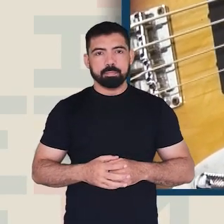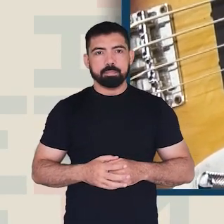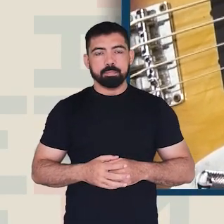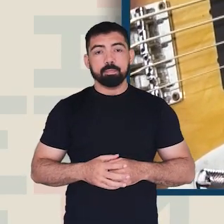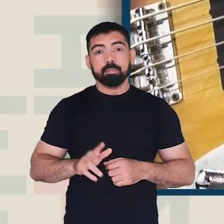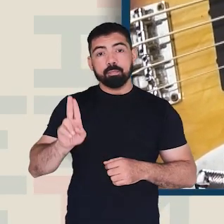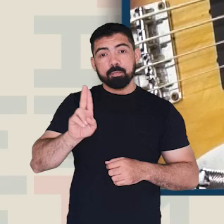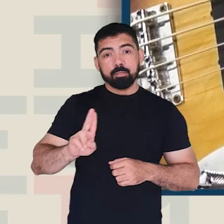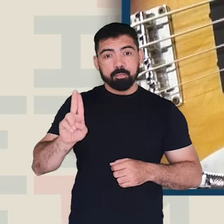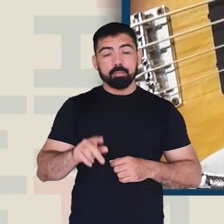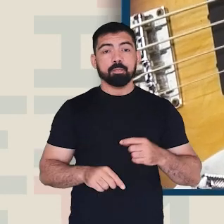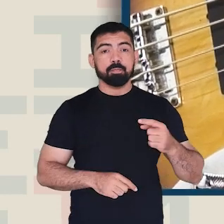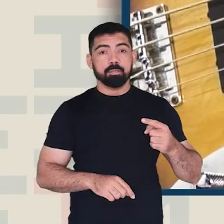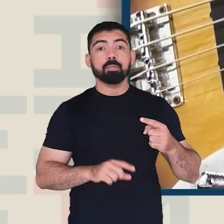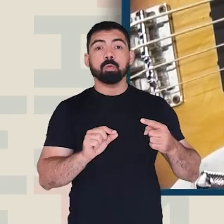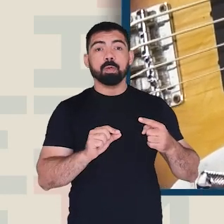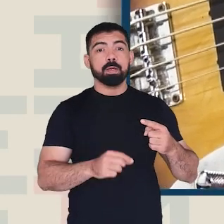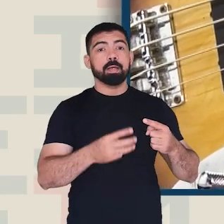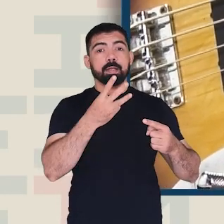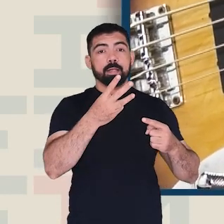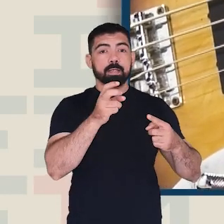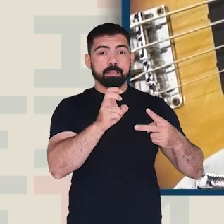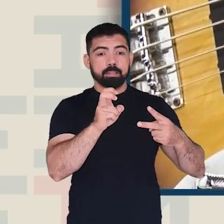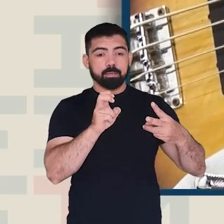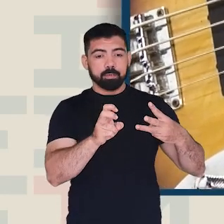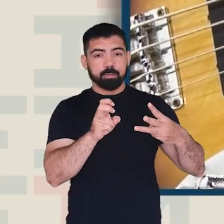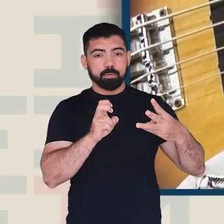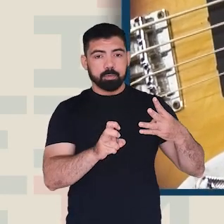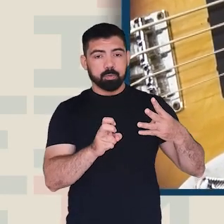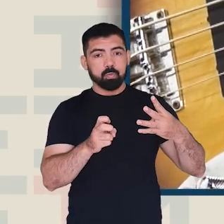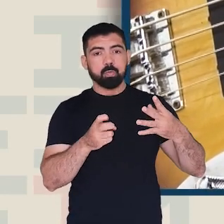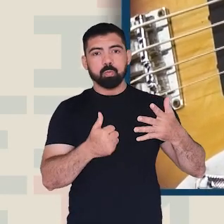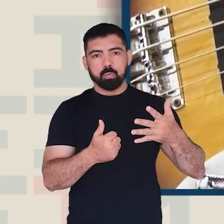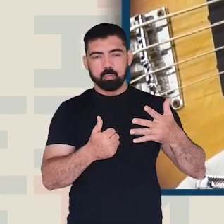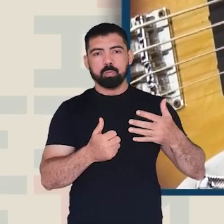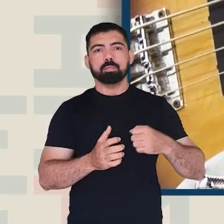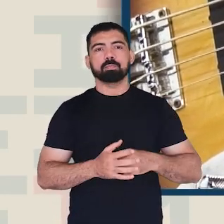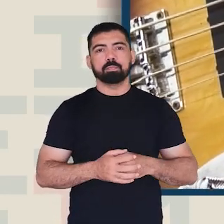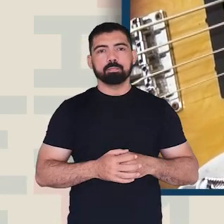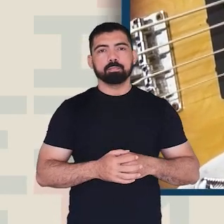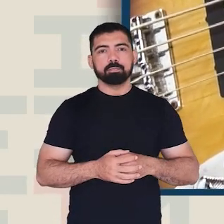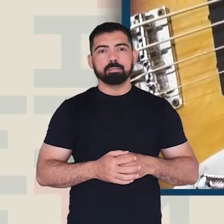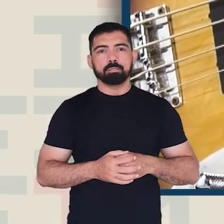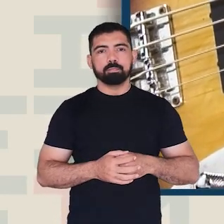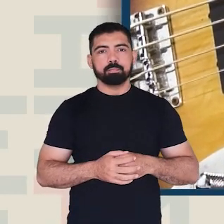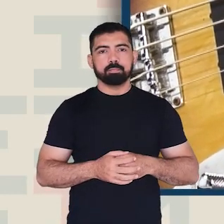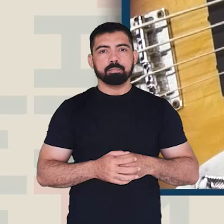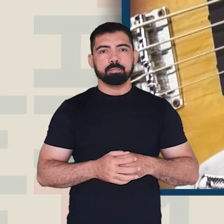Usei a 3, 5, 5, 5, 1. De novo, no tempo.